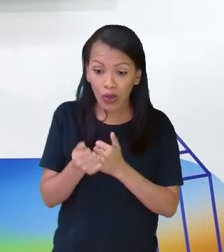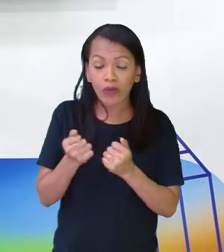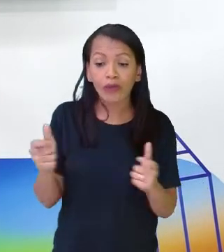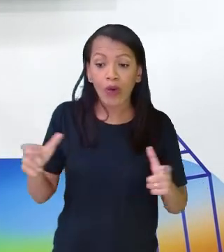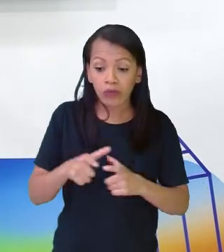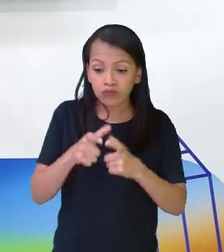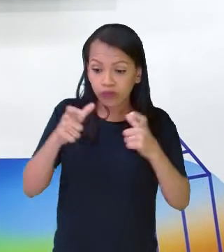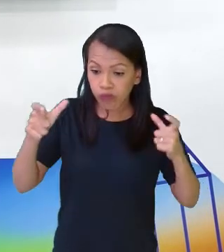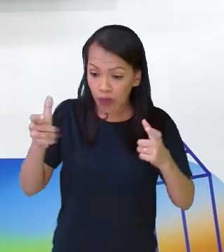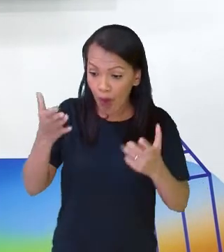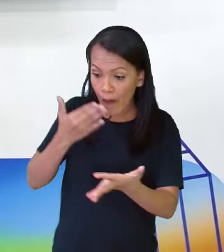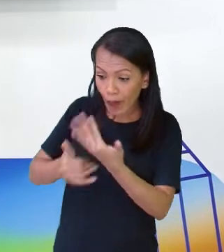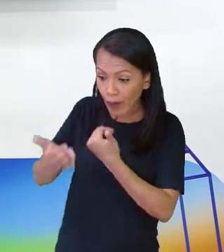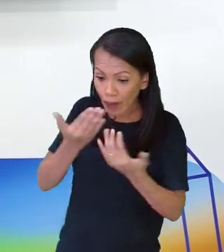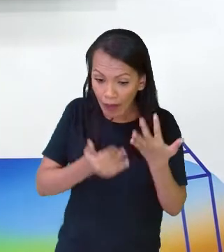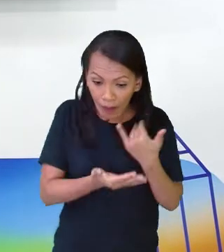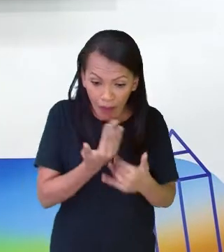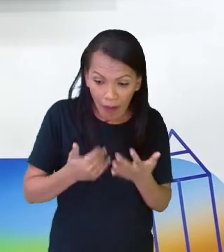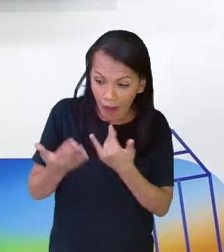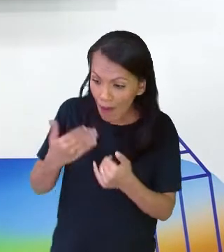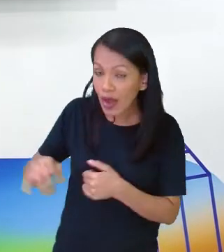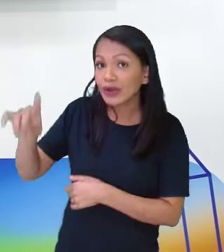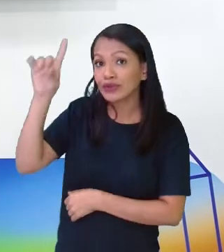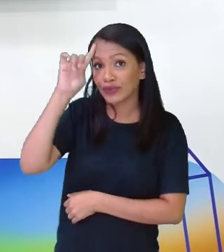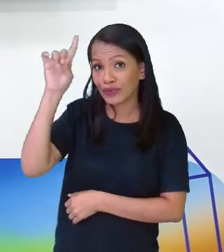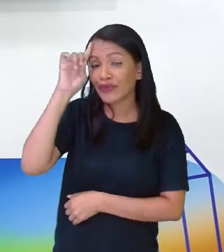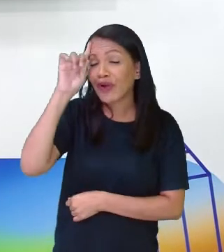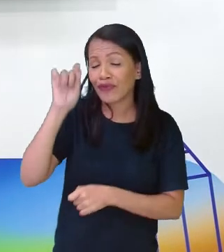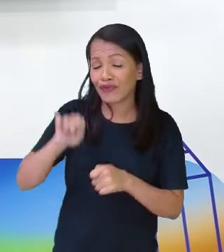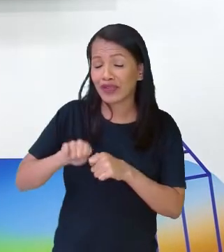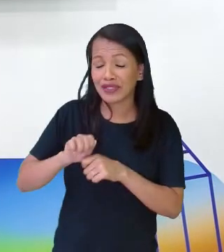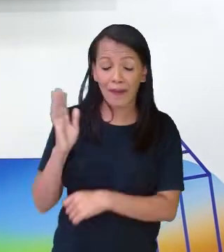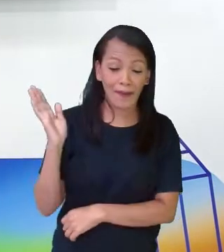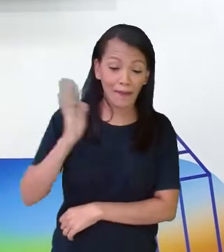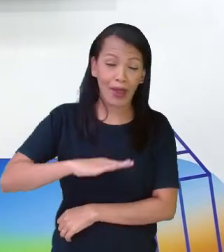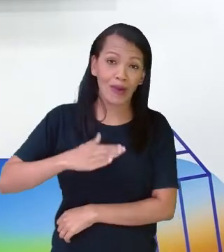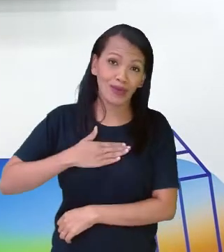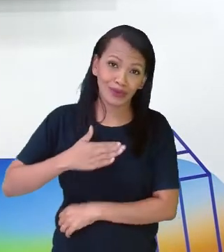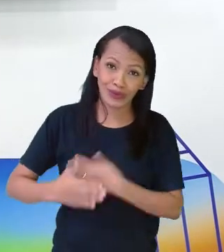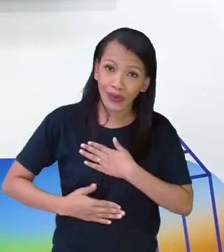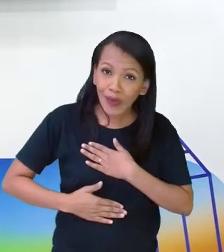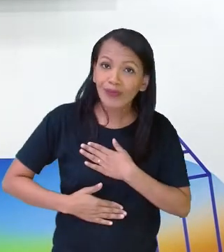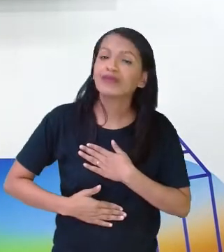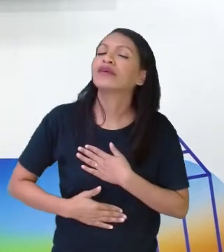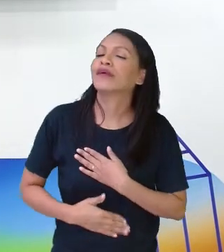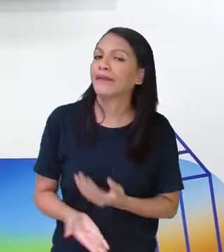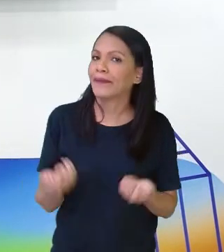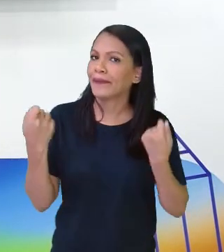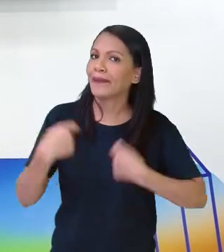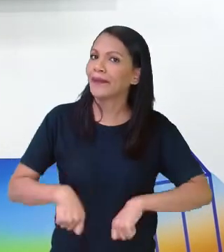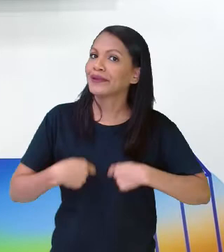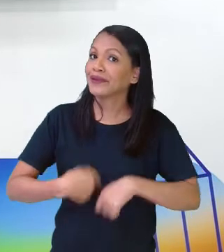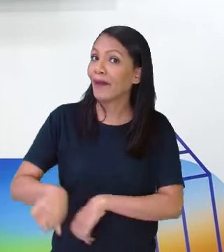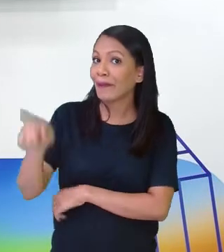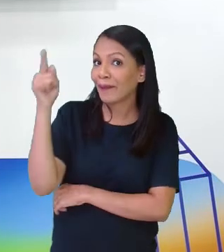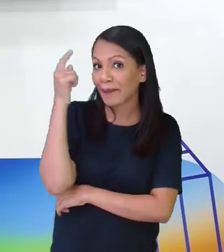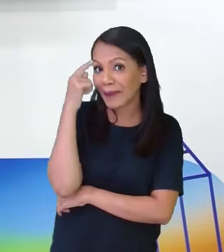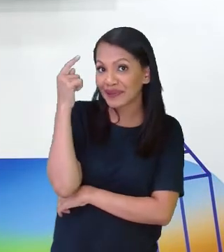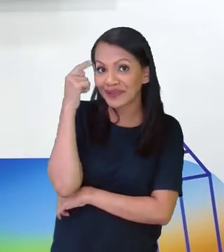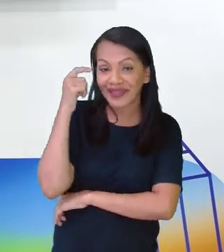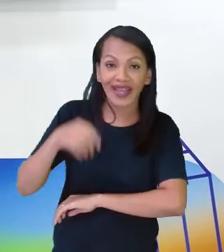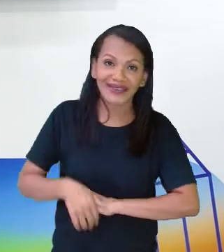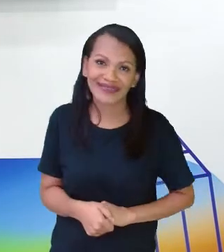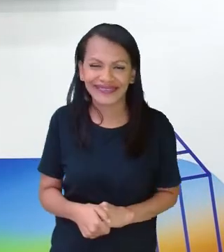grandes quantidades todos os dias, vão fazer mal. E a gente tem que pensar direitinho nisso, né?